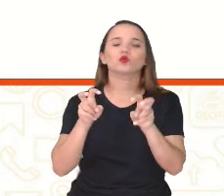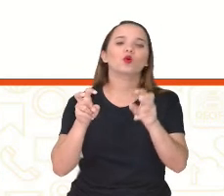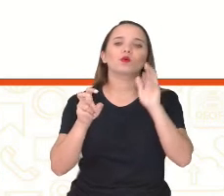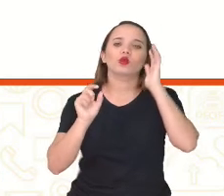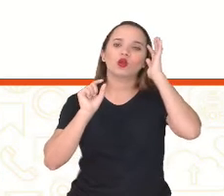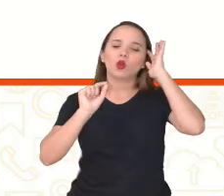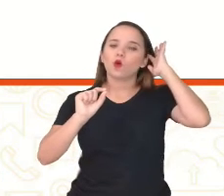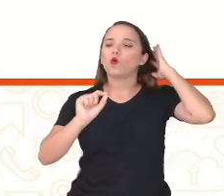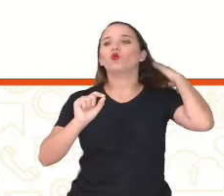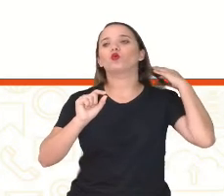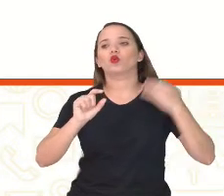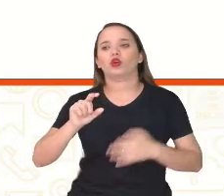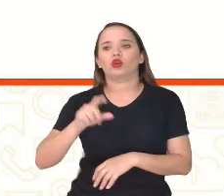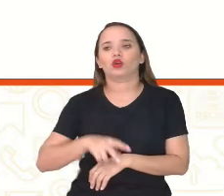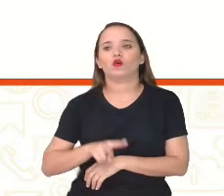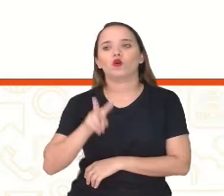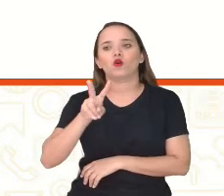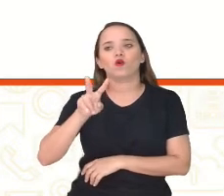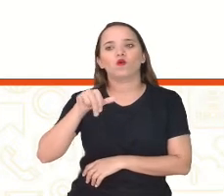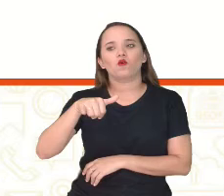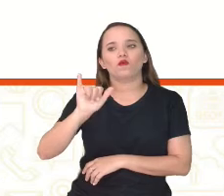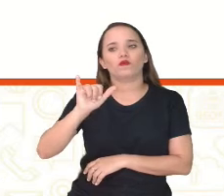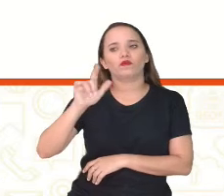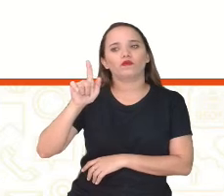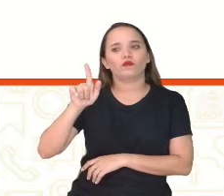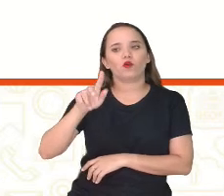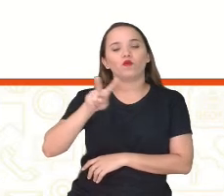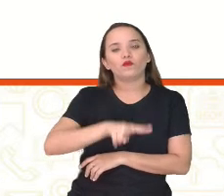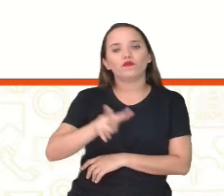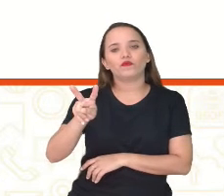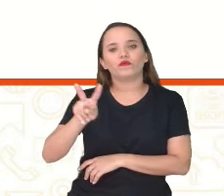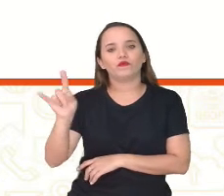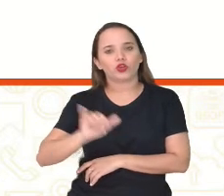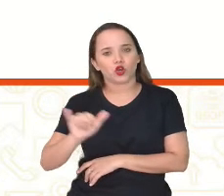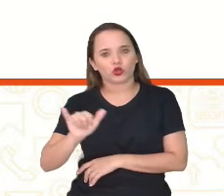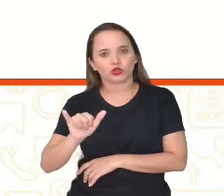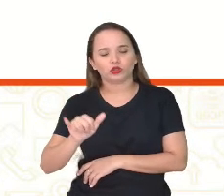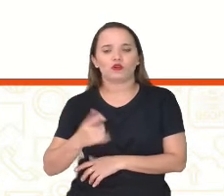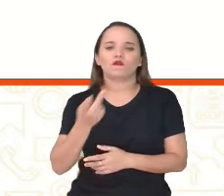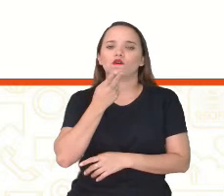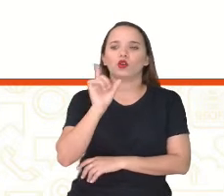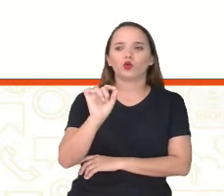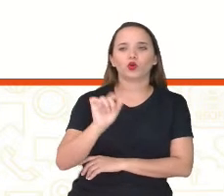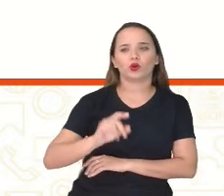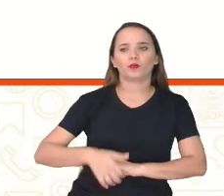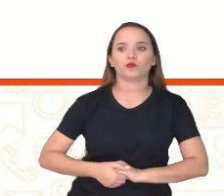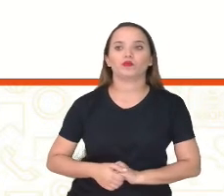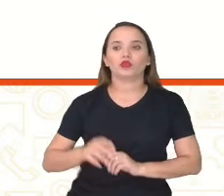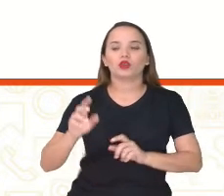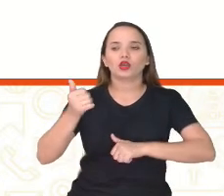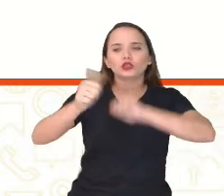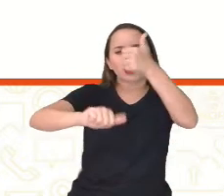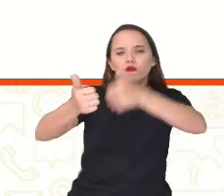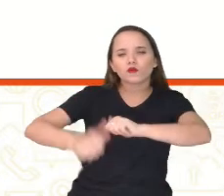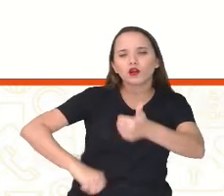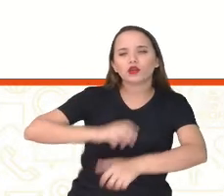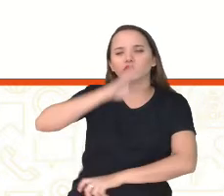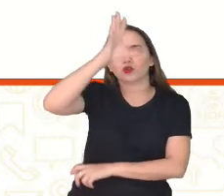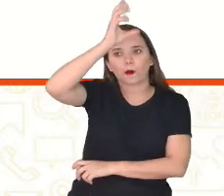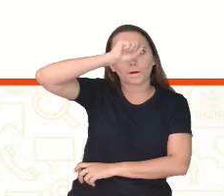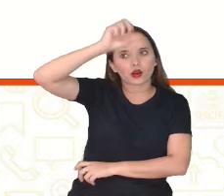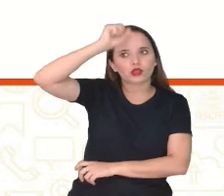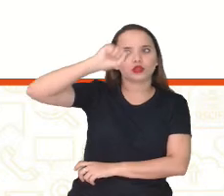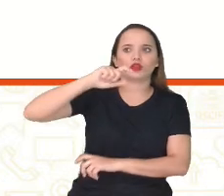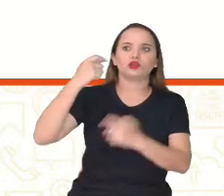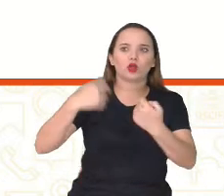sobre o Vygotsky. O que é que ele traz? Ele diz que a avaliação da aprendizagem deverá ser assumida como um